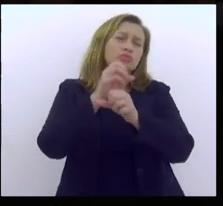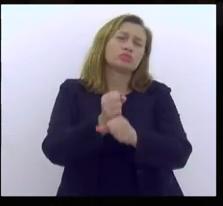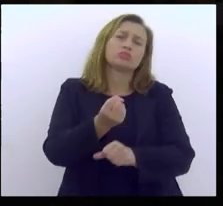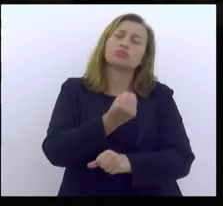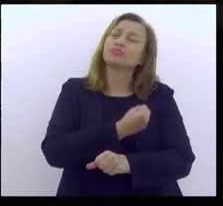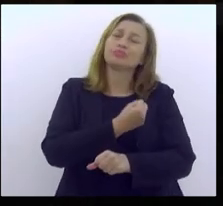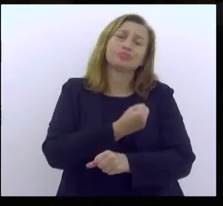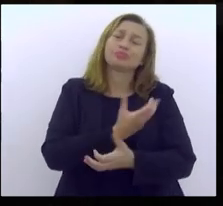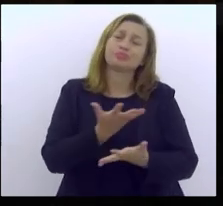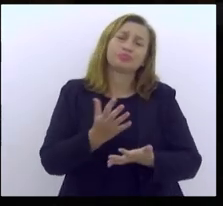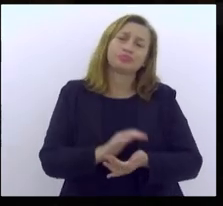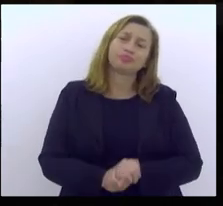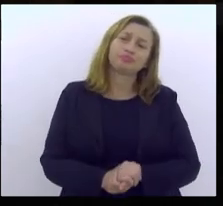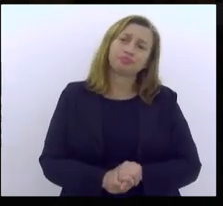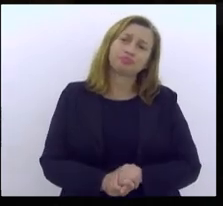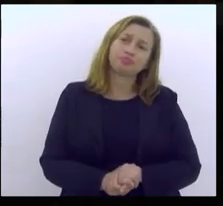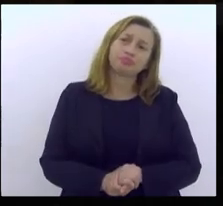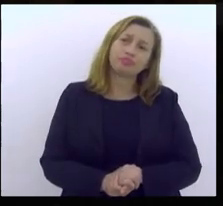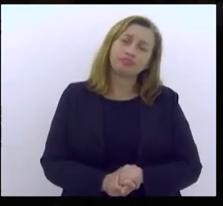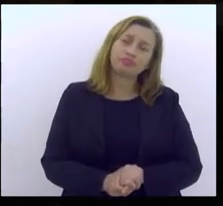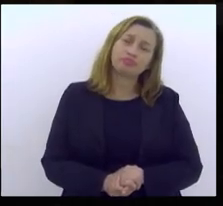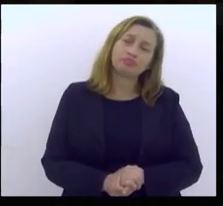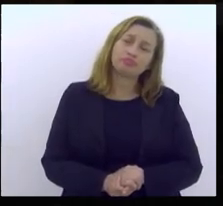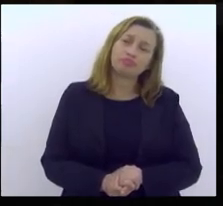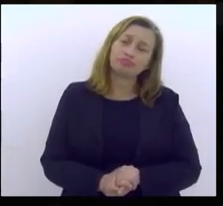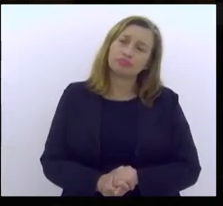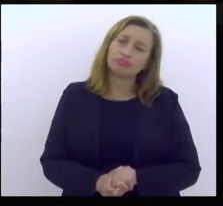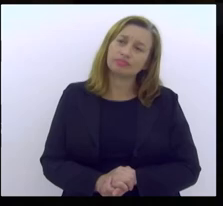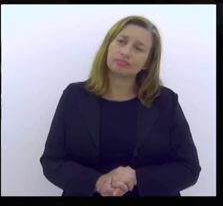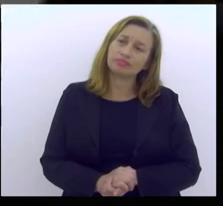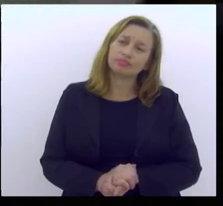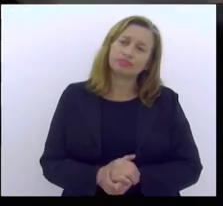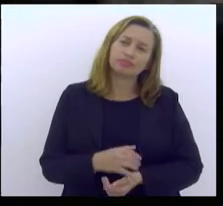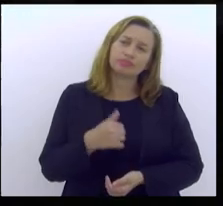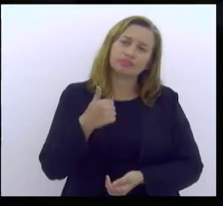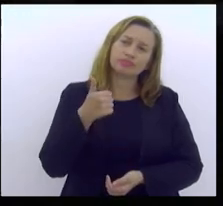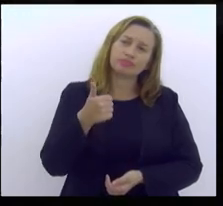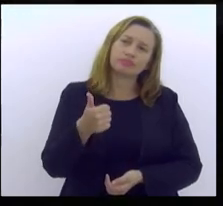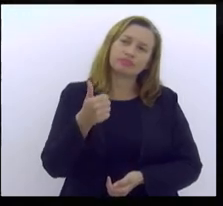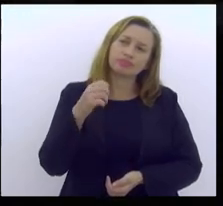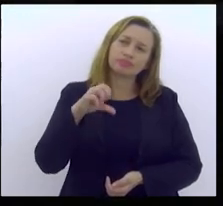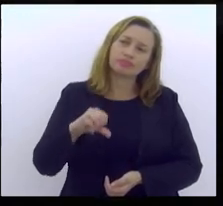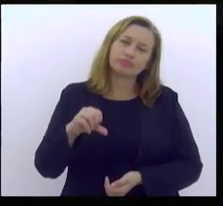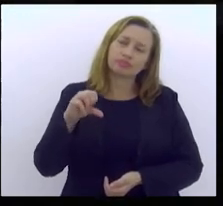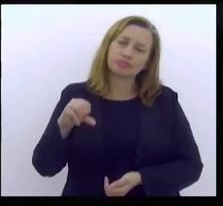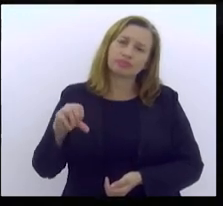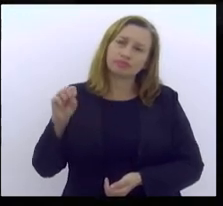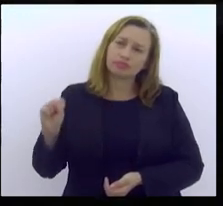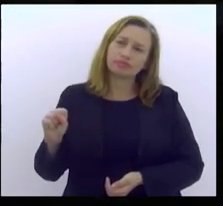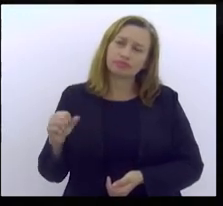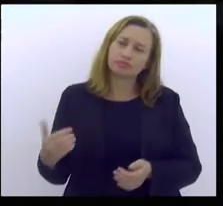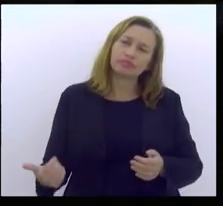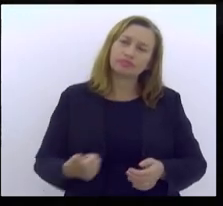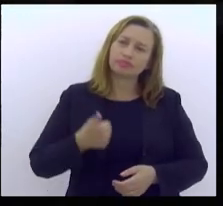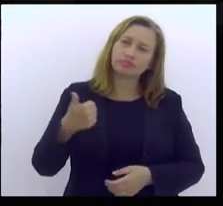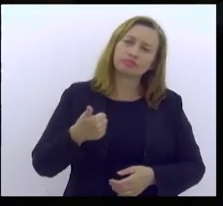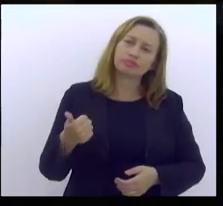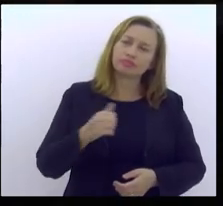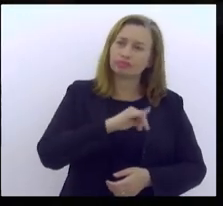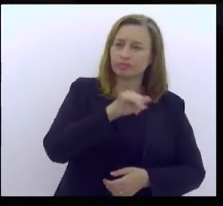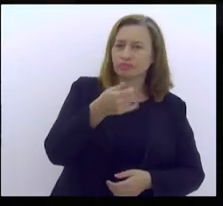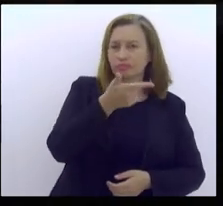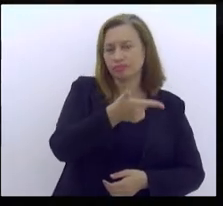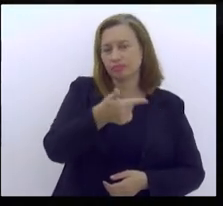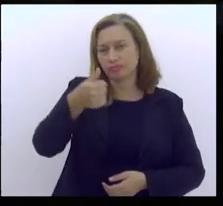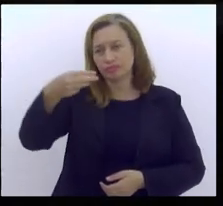número? Uma média ponderada de 1998 a 1º de janeiro de 2013